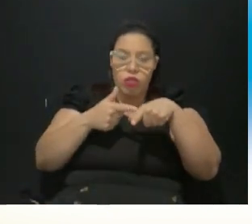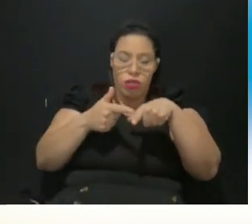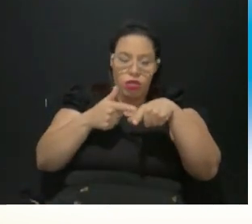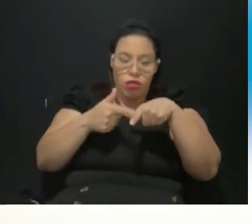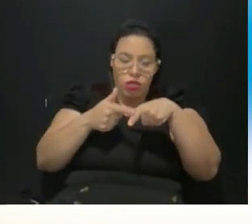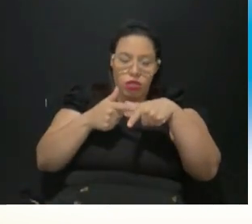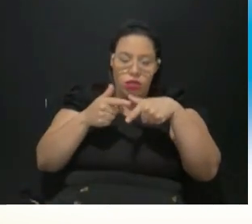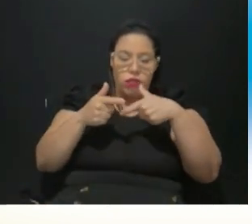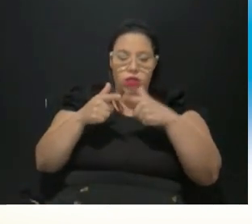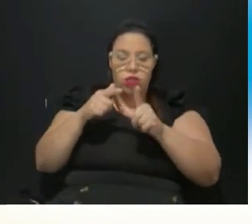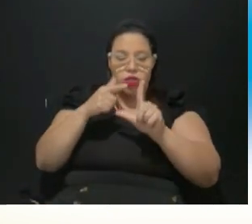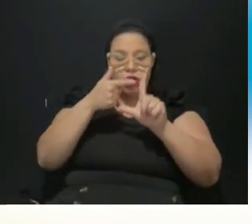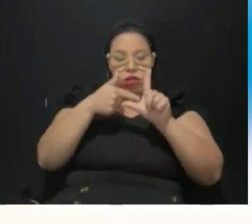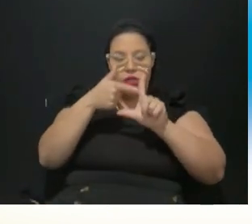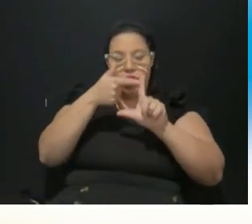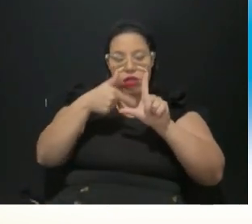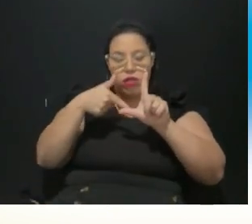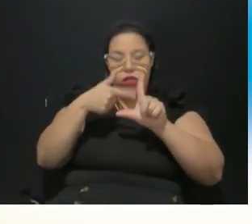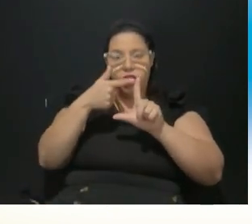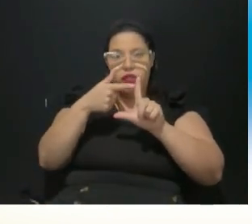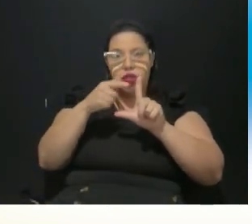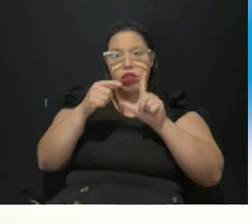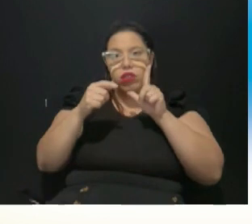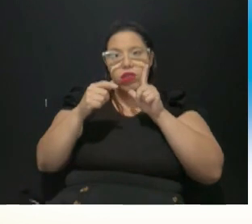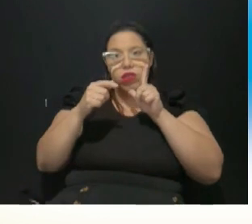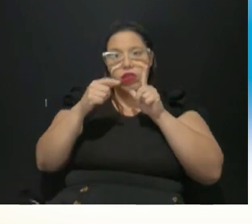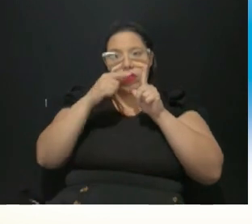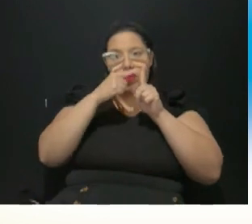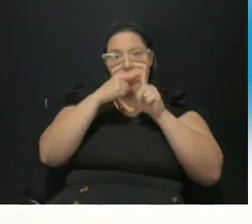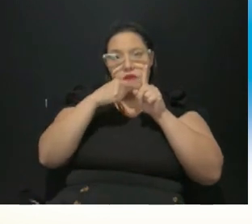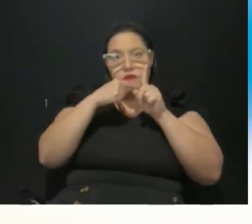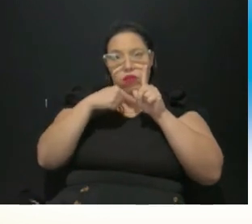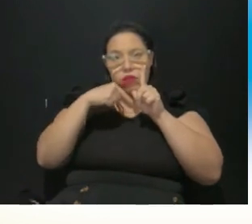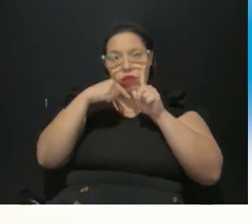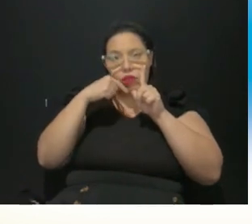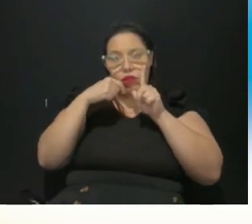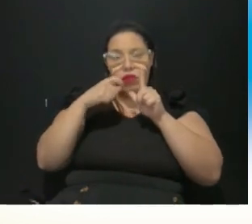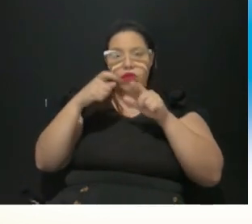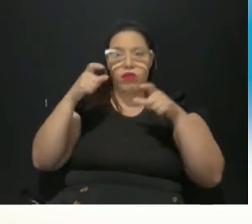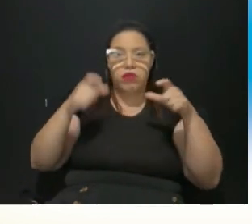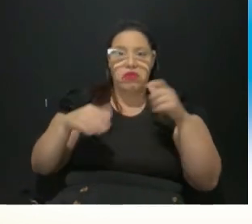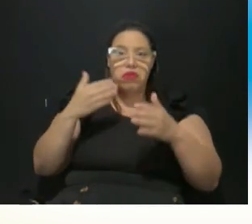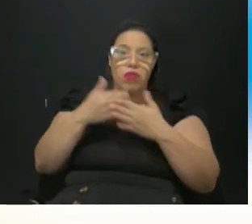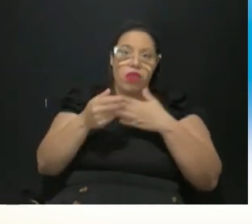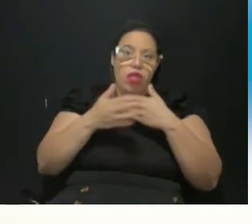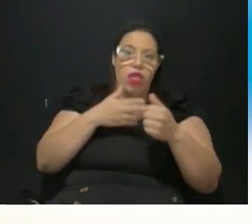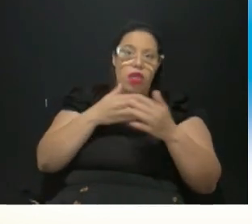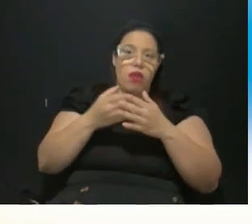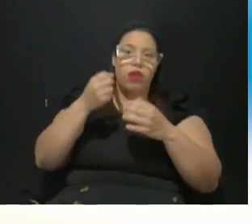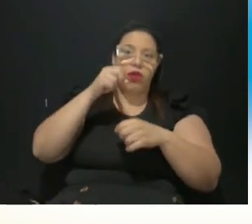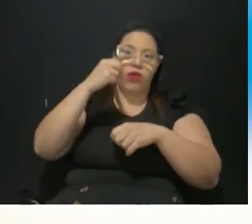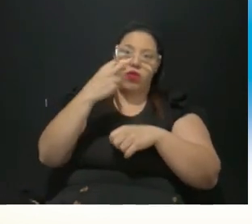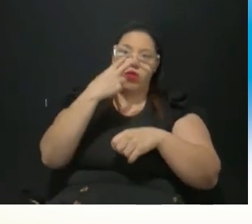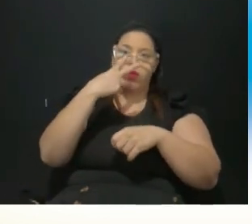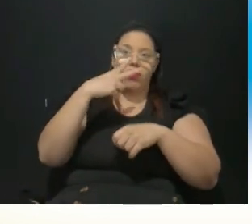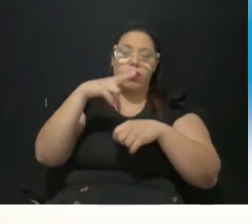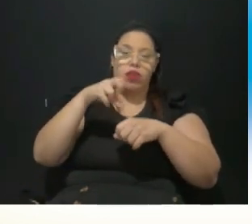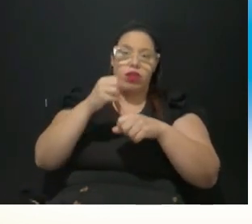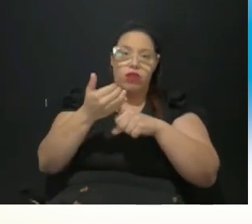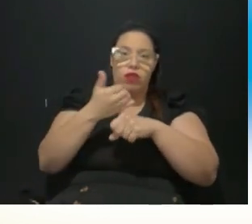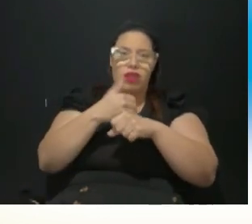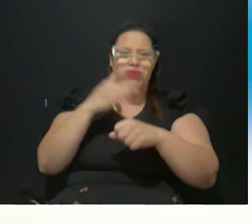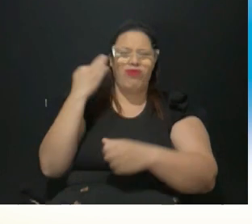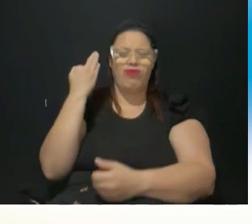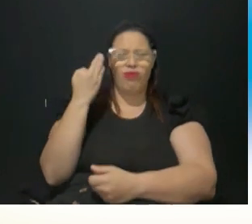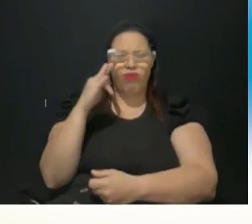regiões perianais, ou localizadas em outras partes do corpo, depende de onde o vírus entrou, e que são